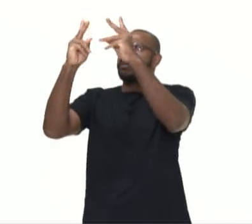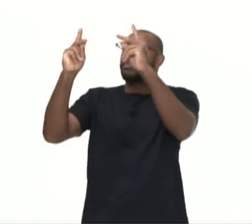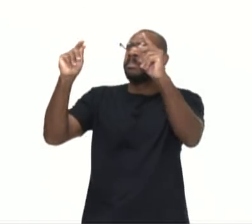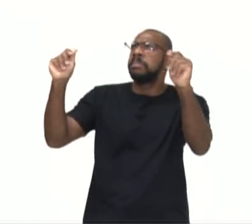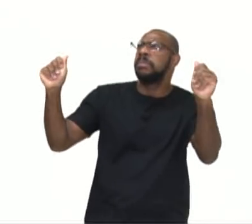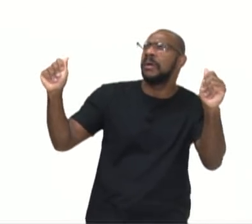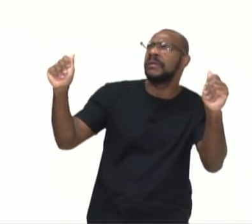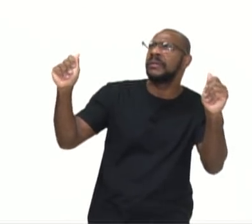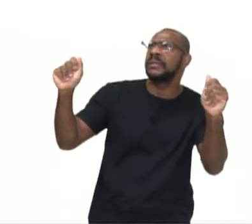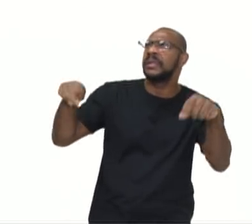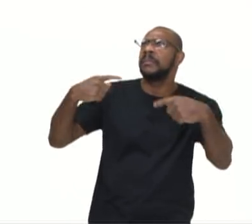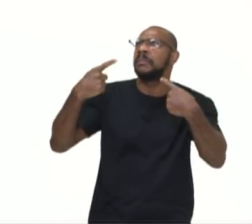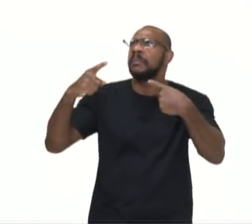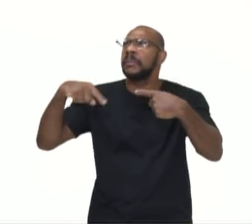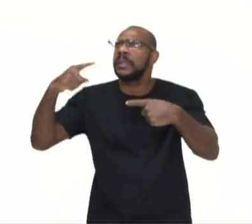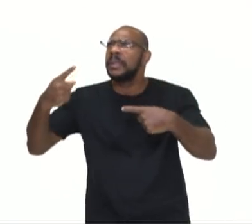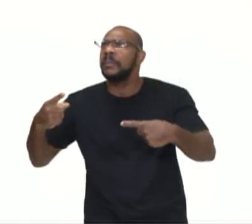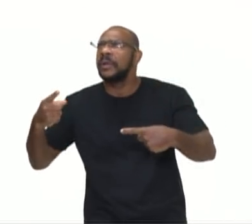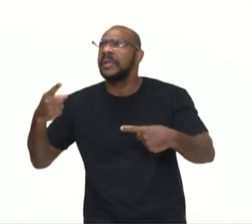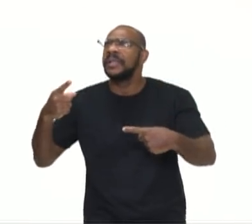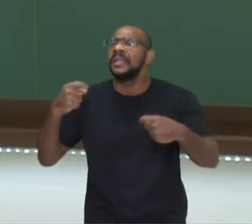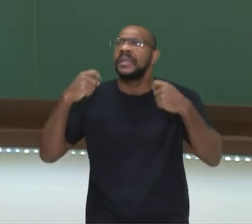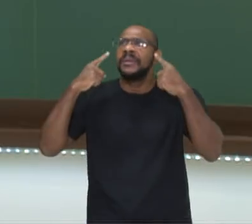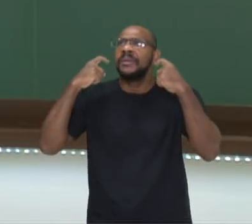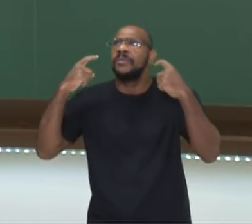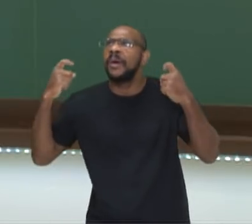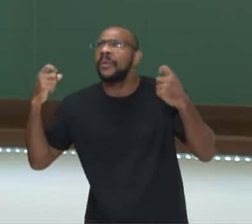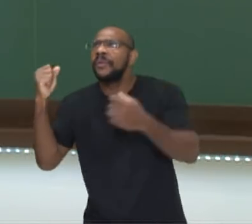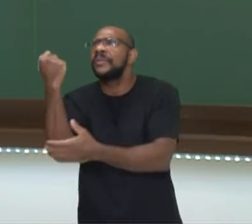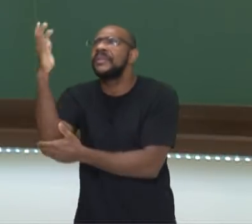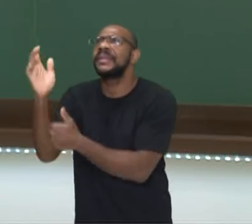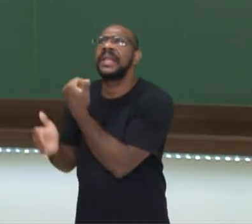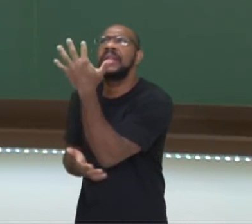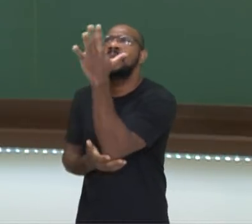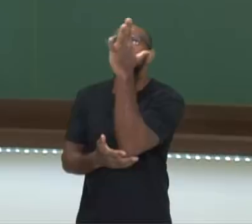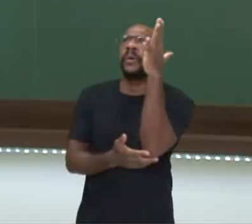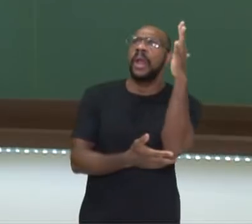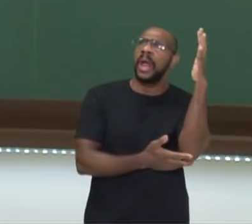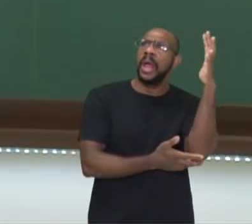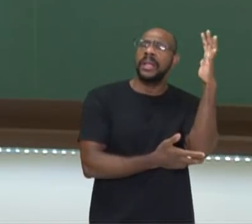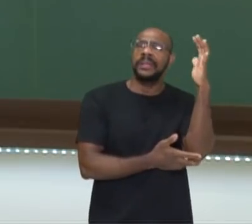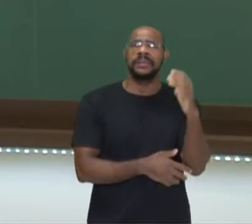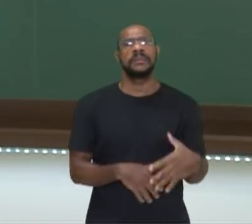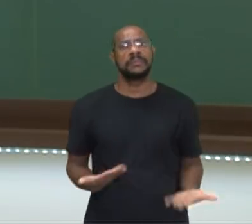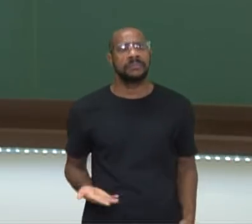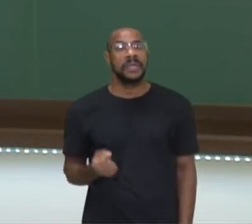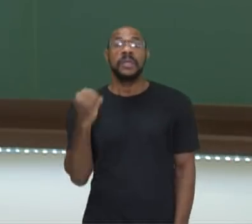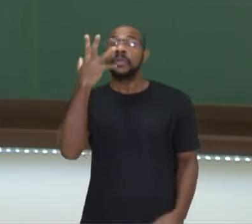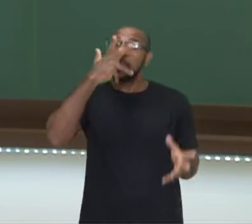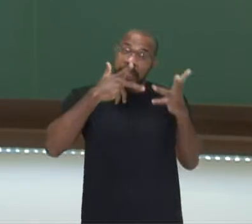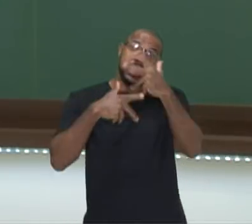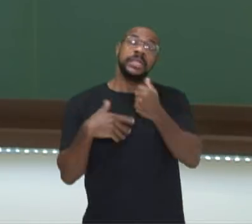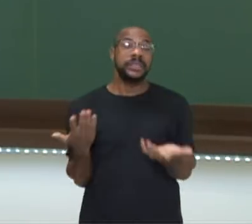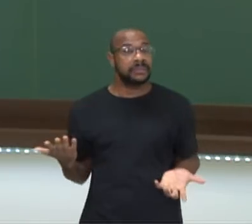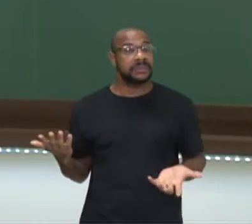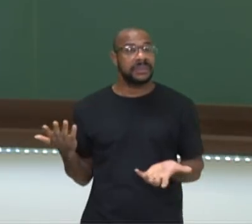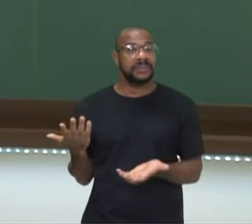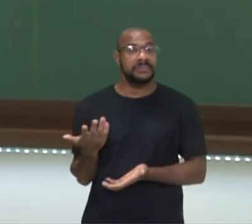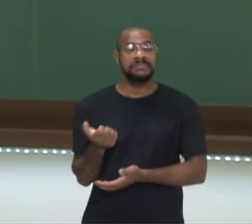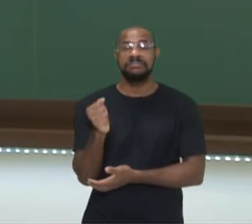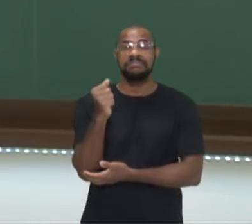sonora orquestra da natureza. Que lindo, né? Olha que linda essa poesia do José de